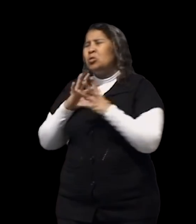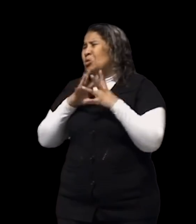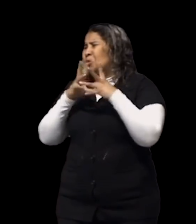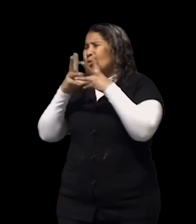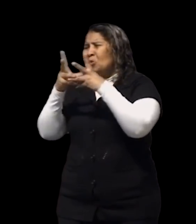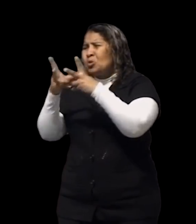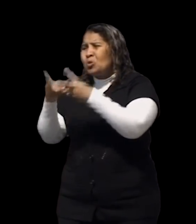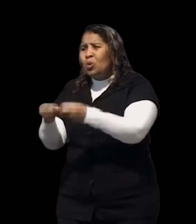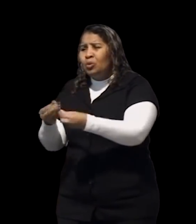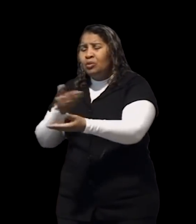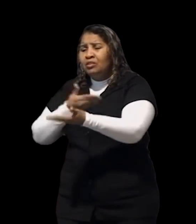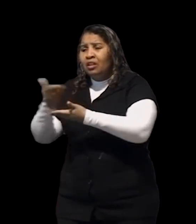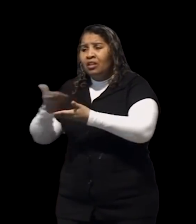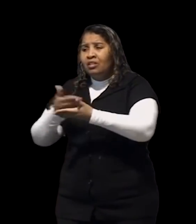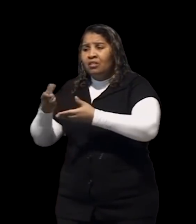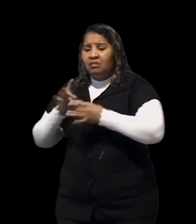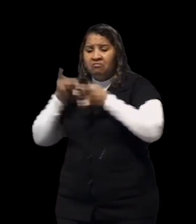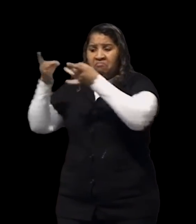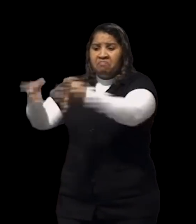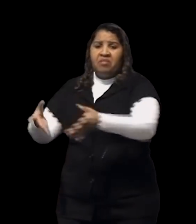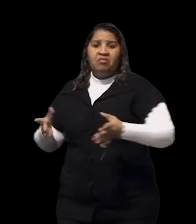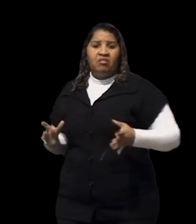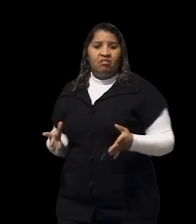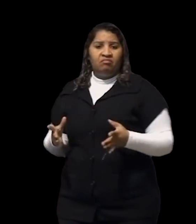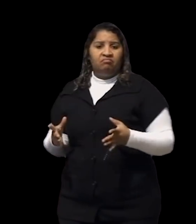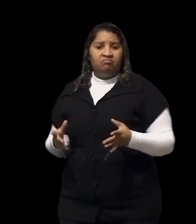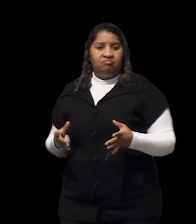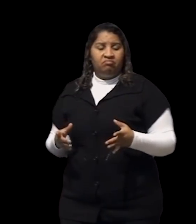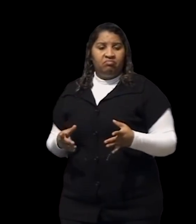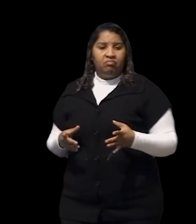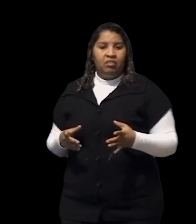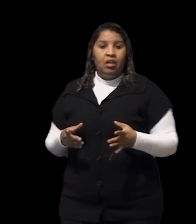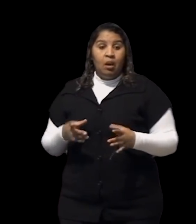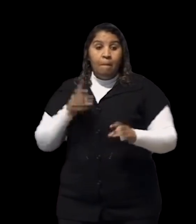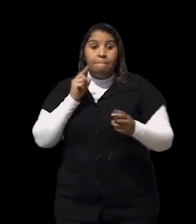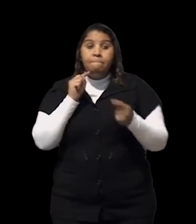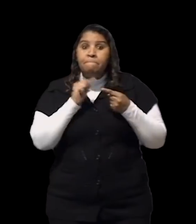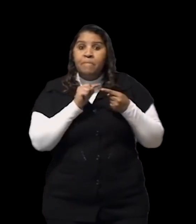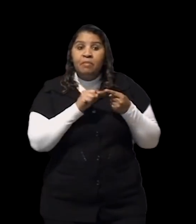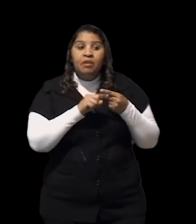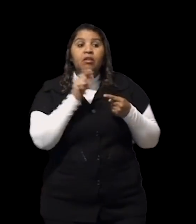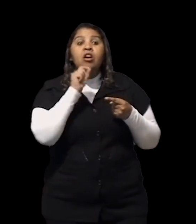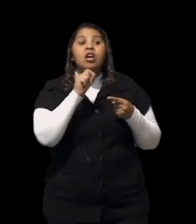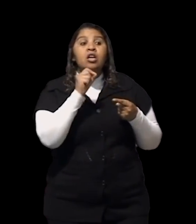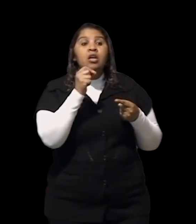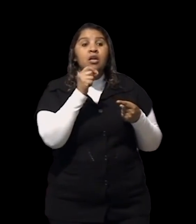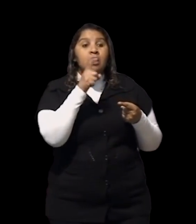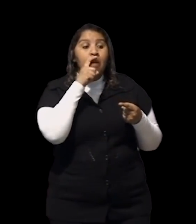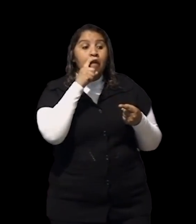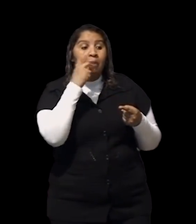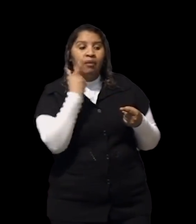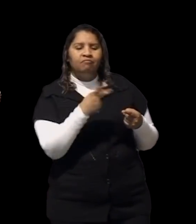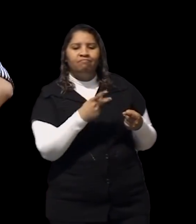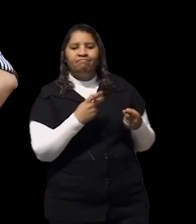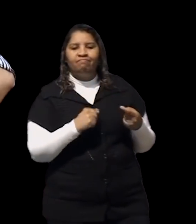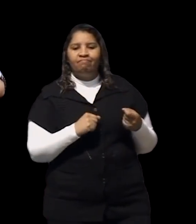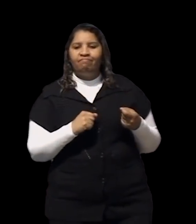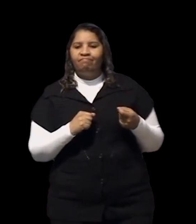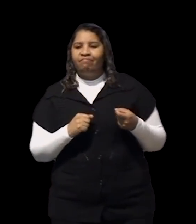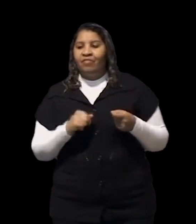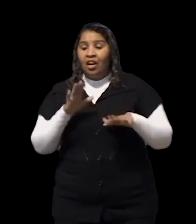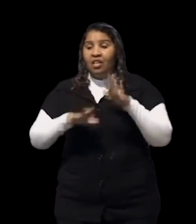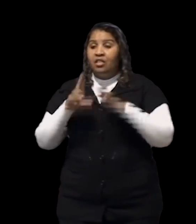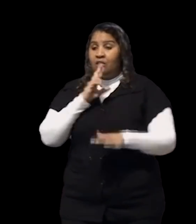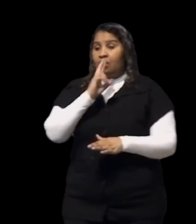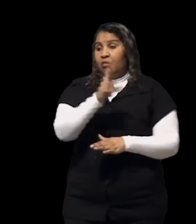primeira coisa que eu identifica o seguinte quem é o pai dele a primeira coisa e interessante que a resposta é não ele não